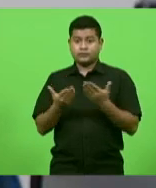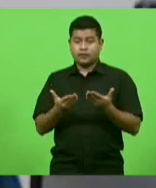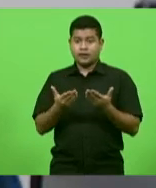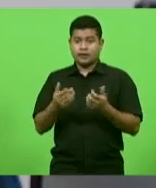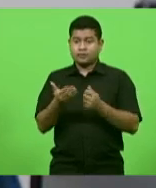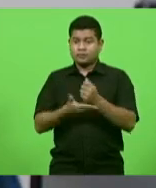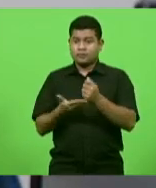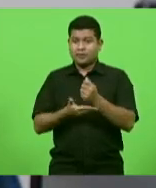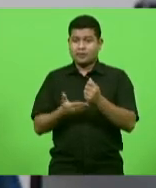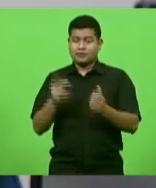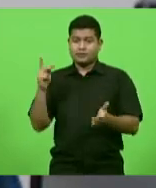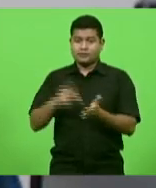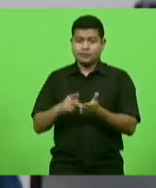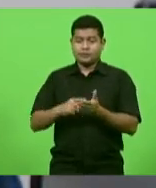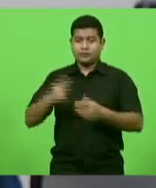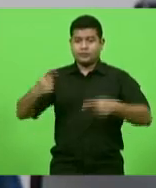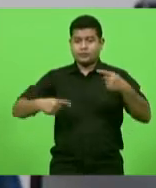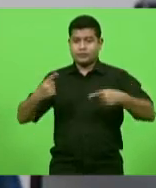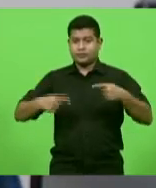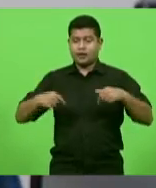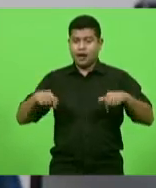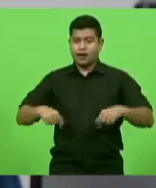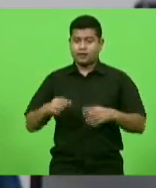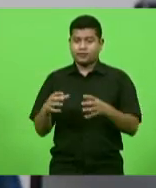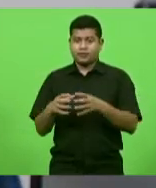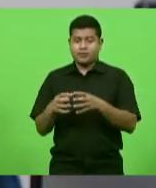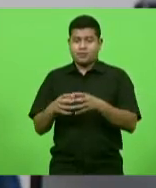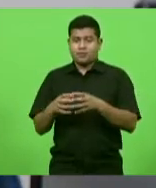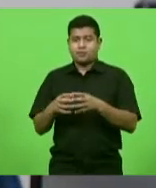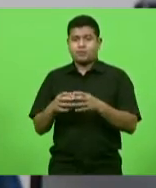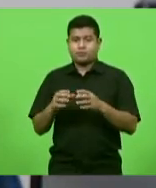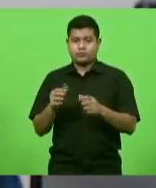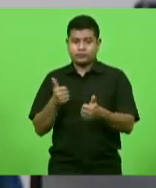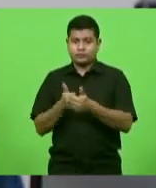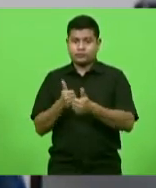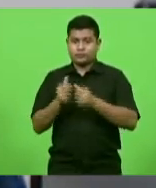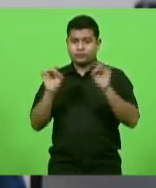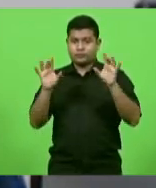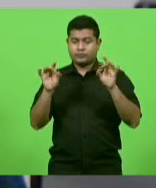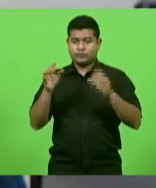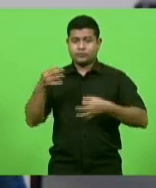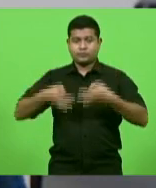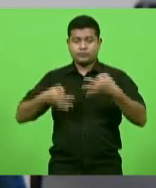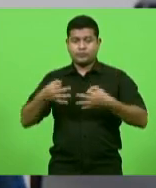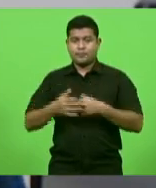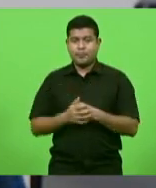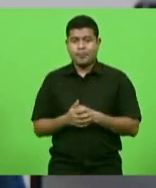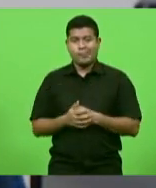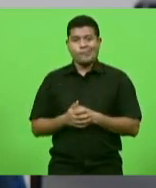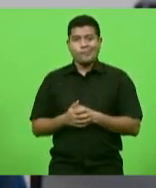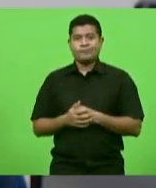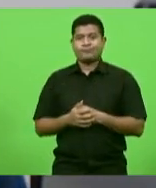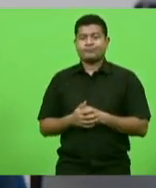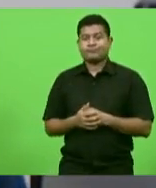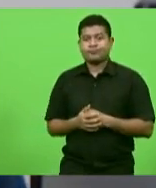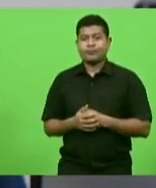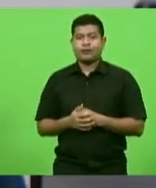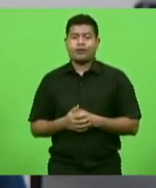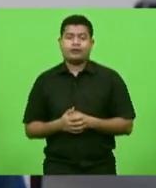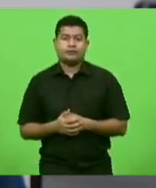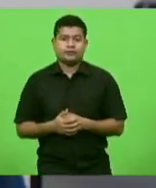acusação ou seja humilhar objeto de deliberação por este tribunal especial de julgamento e o que concerne a tipicidade